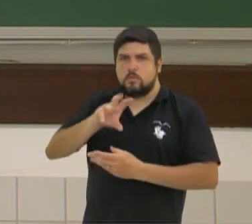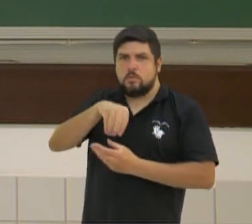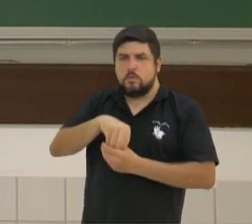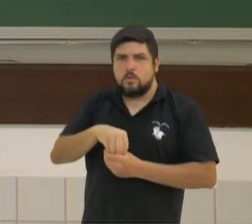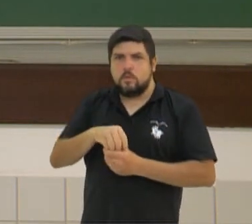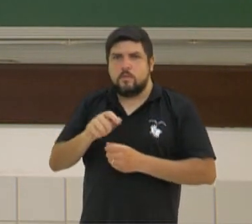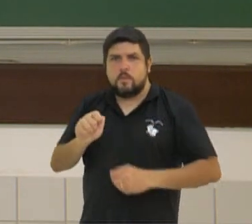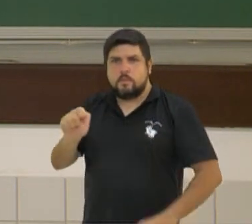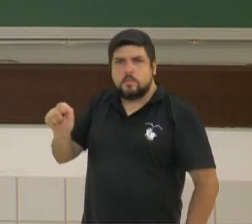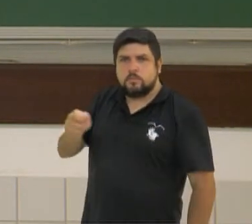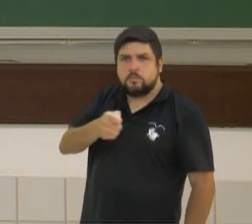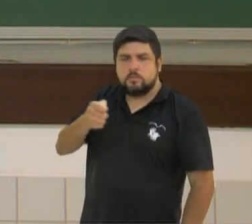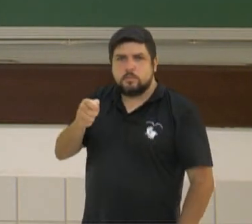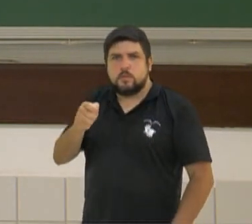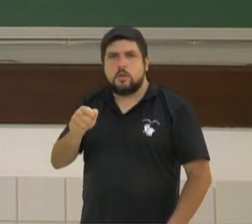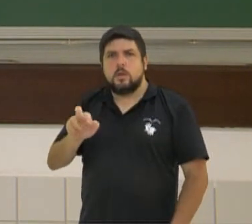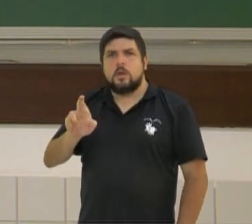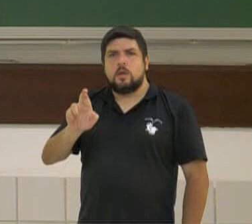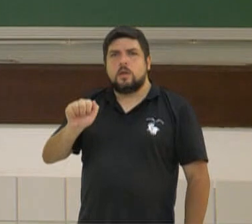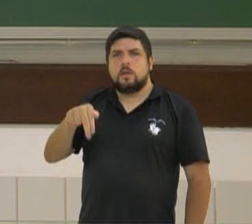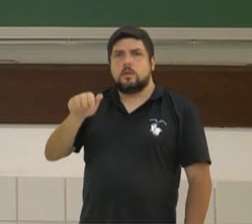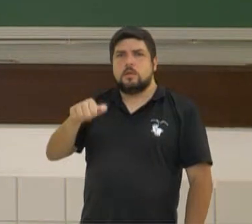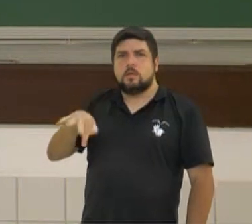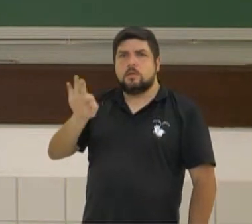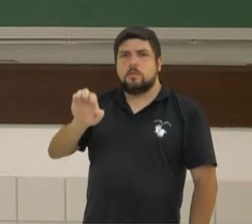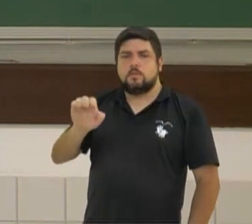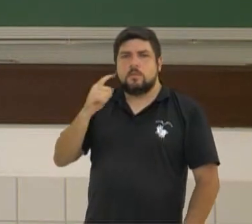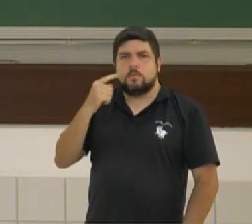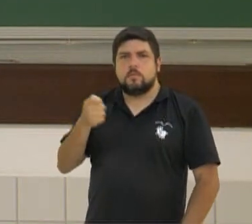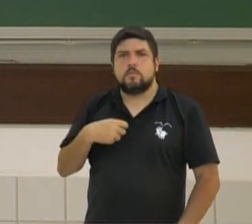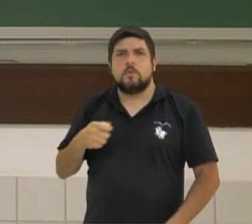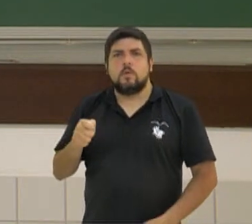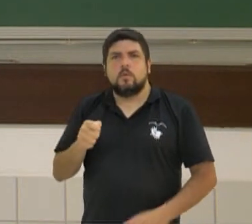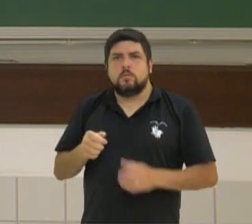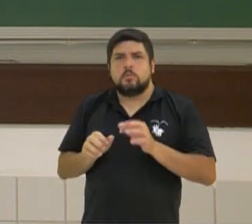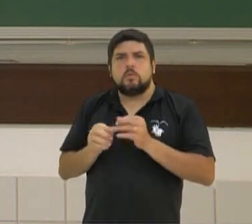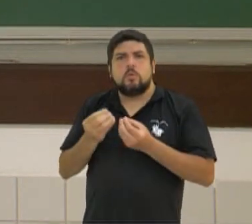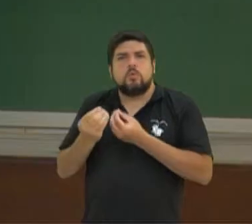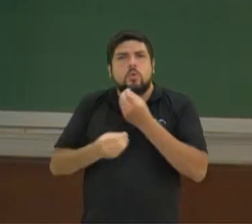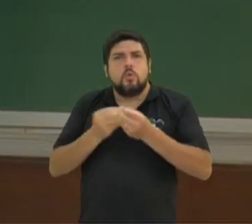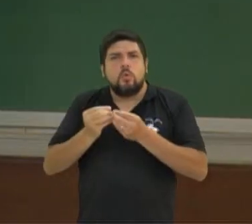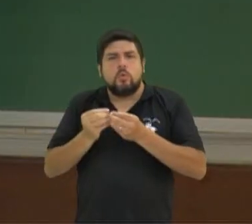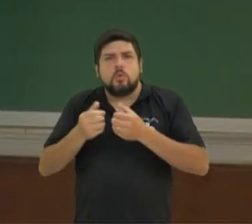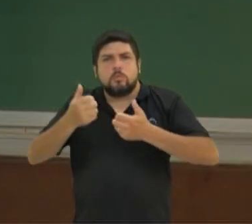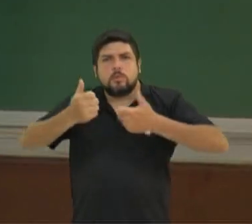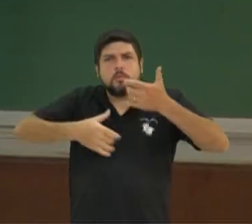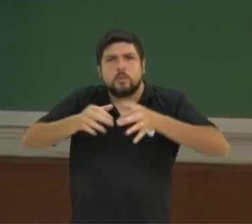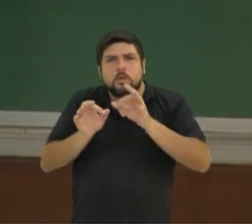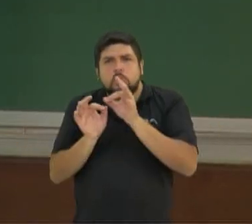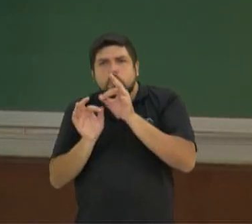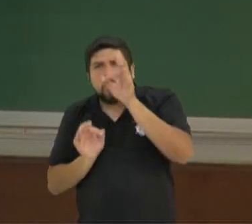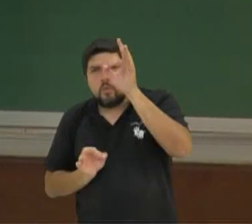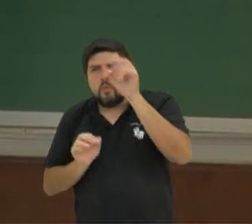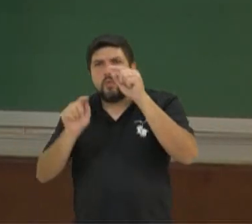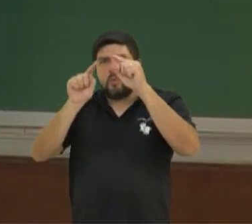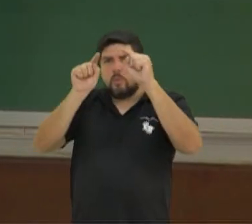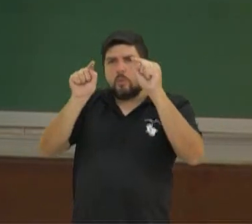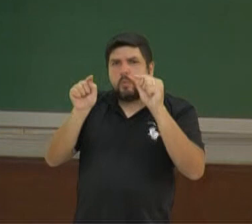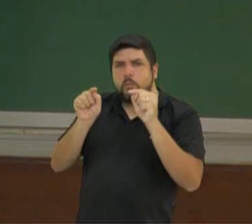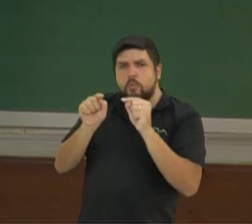raquete, essencial aqui. Então a raquete, nós vamos estar definindo como que ela é, o nome de cada uma dessas estruturas, bem como